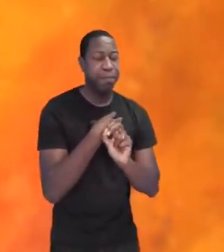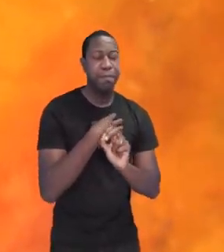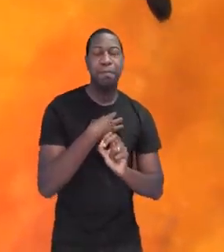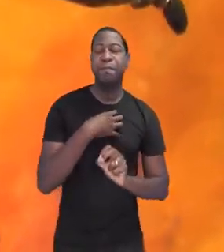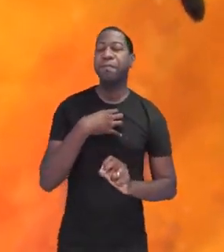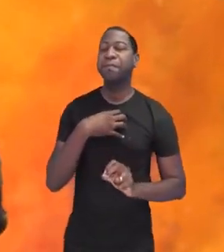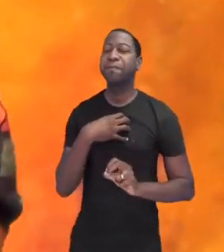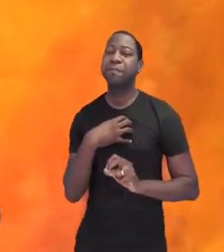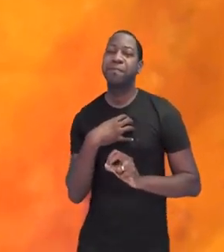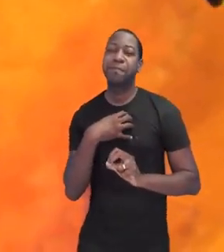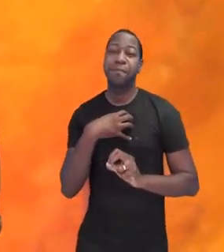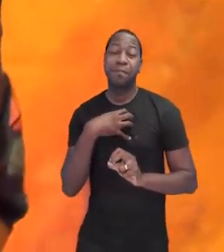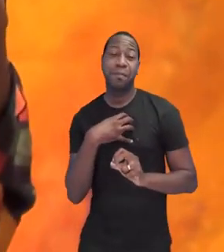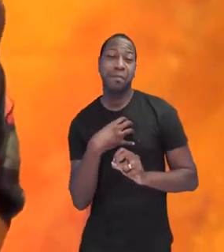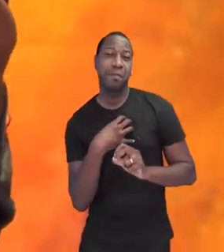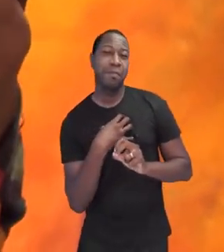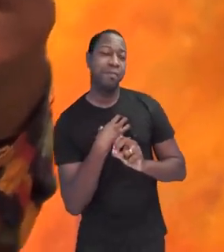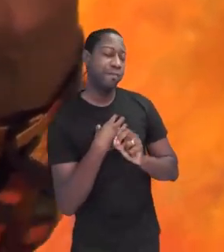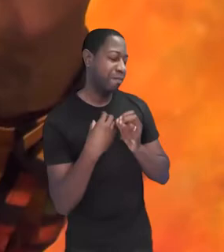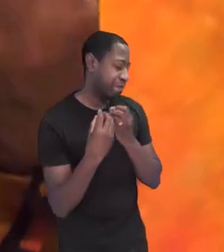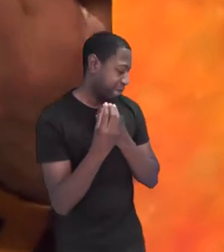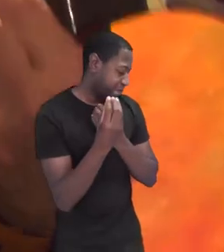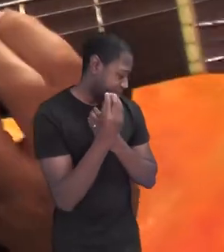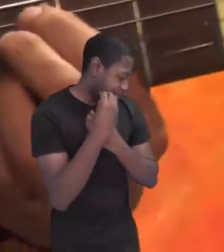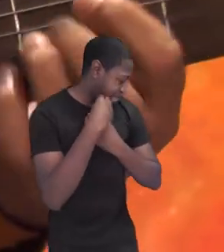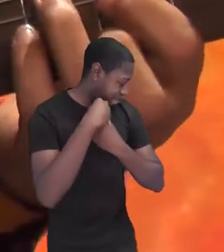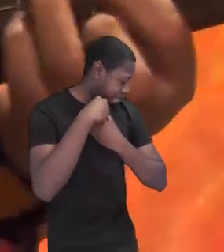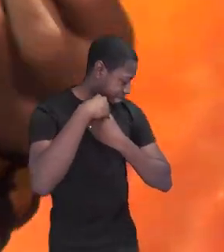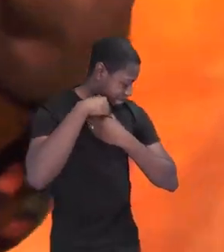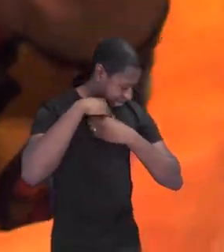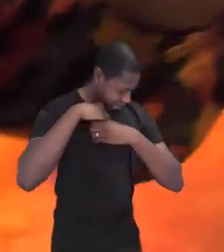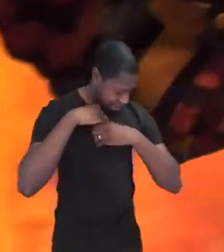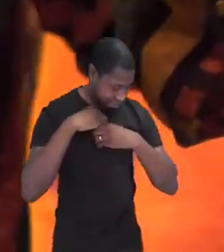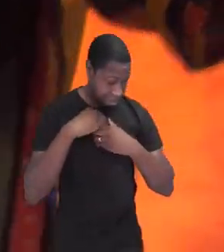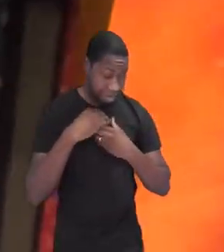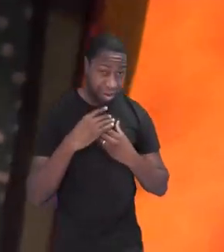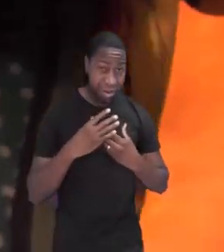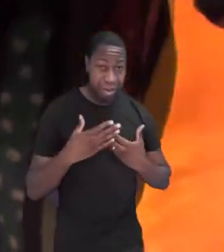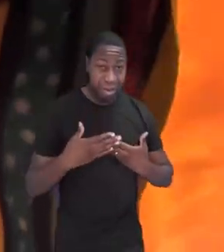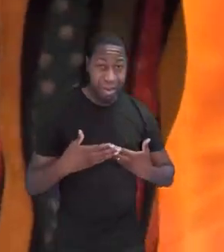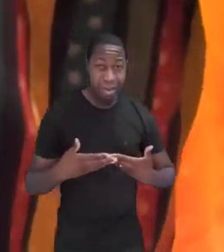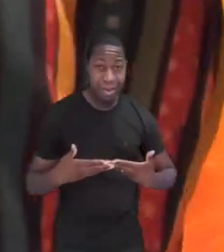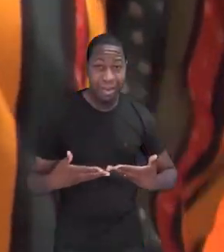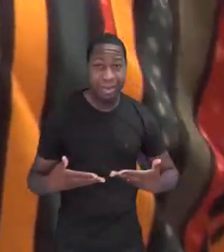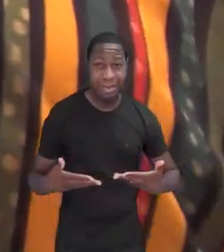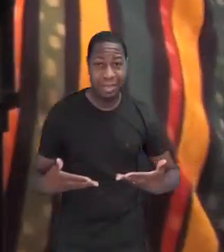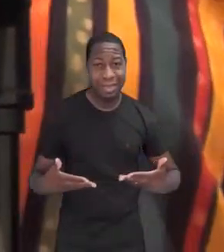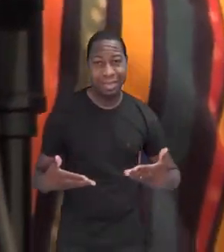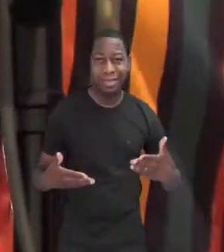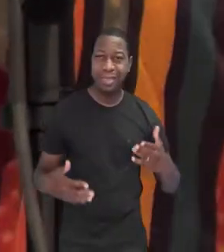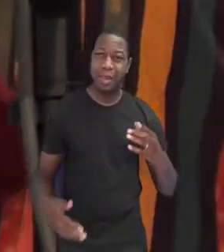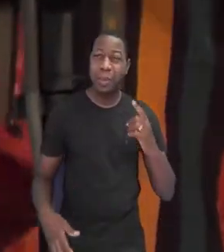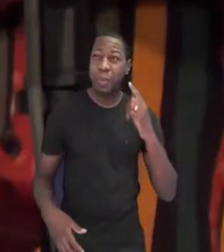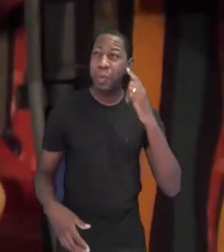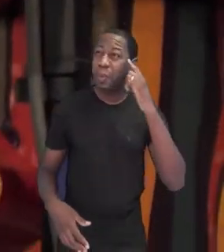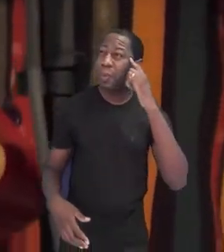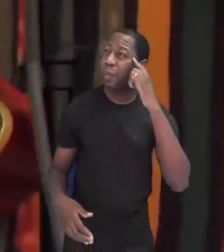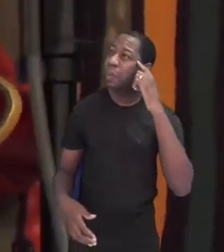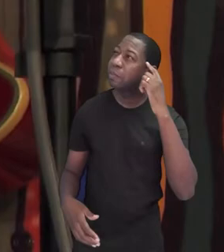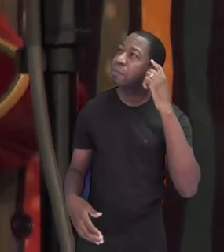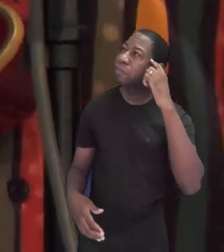350. As sensações renascem de si mesmas sem repouso.